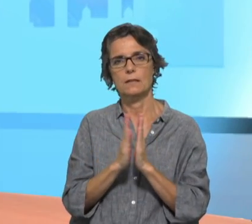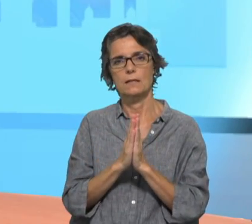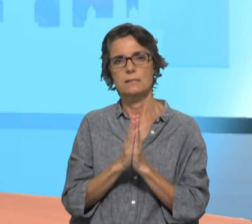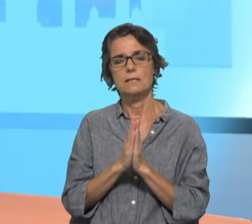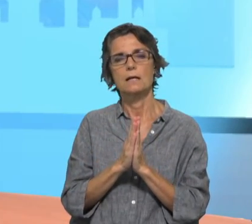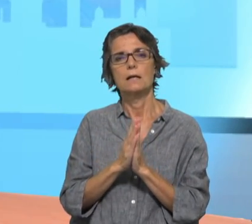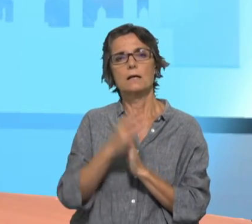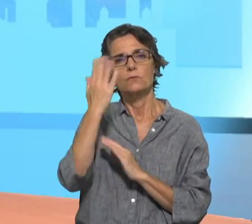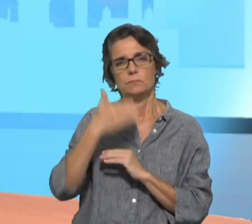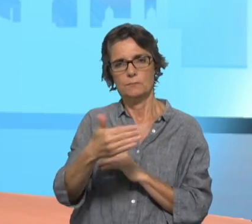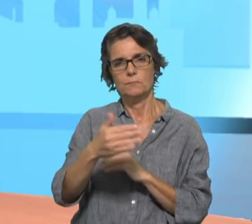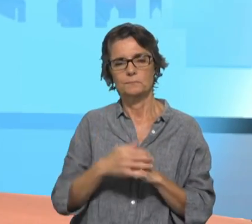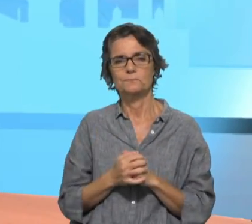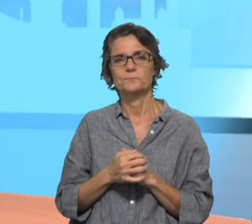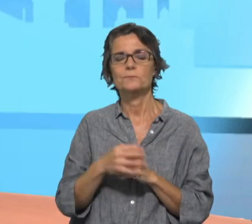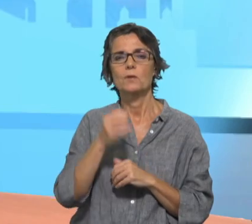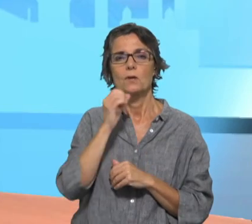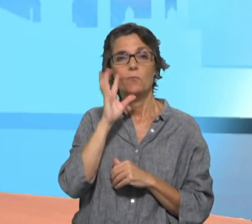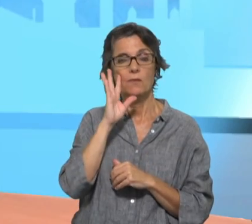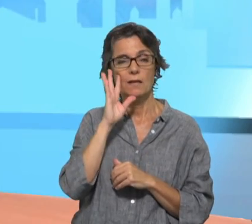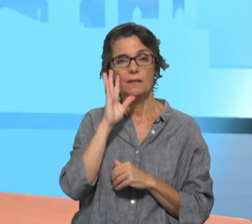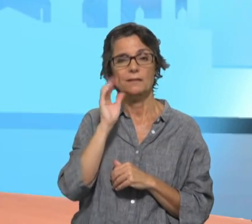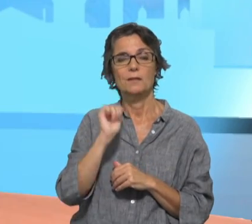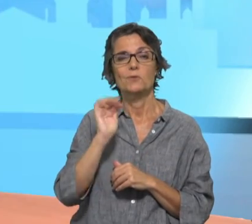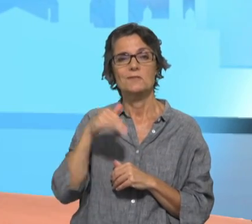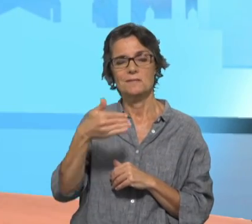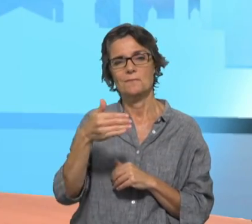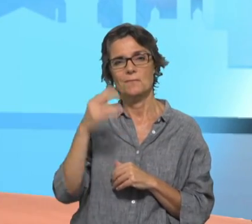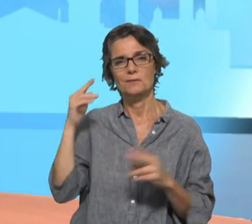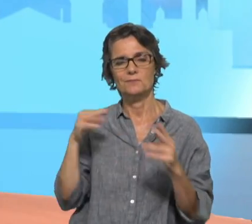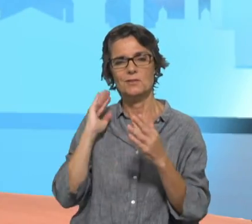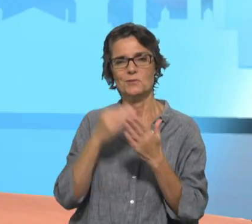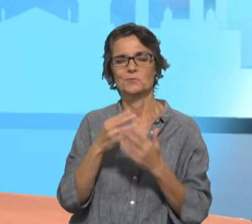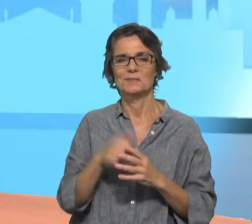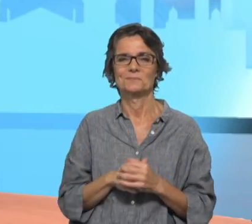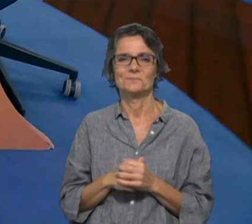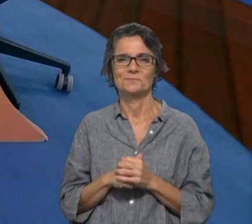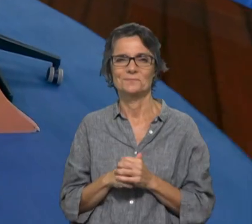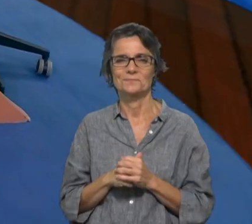dos próximos dias. Votos de uma ótima tarde, bom fim de semana, até à próxima segunda-feira, se Deus quiser.